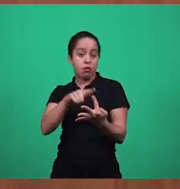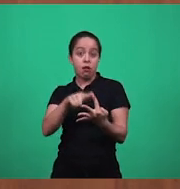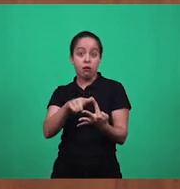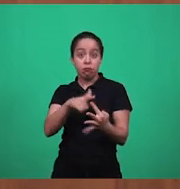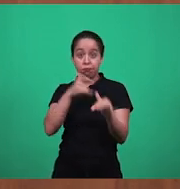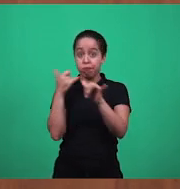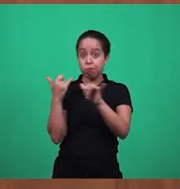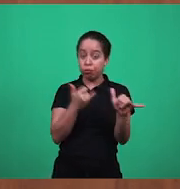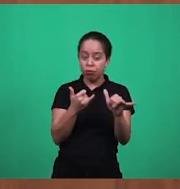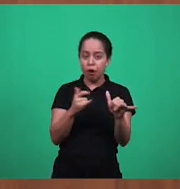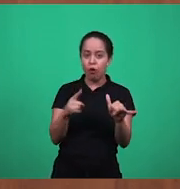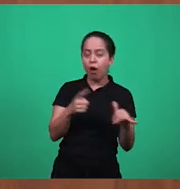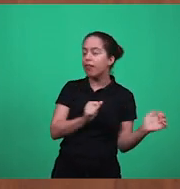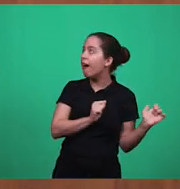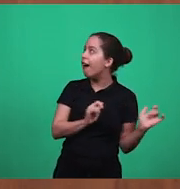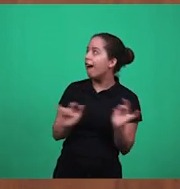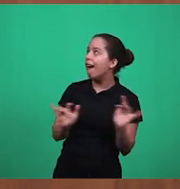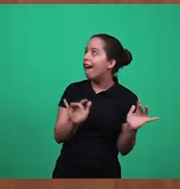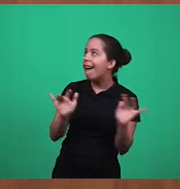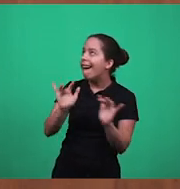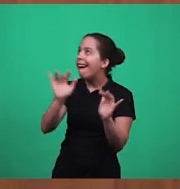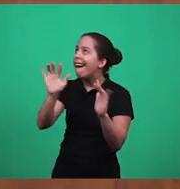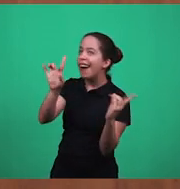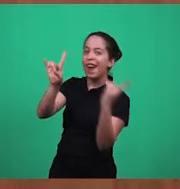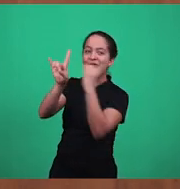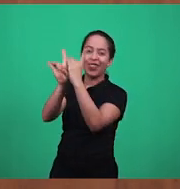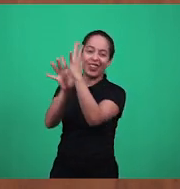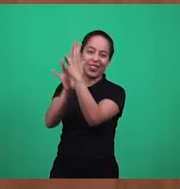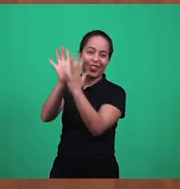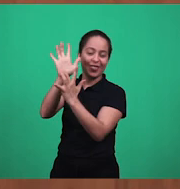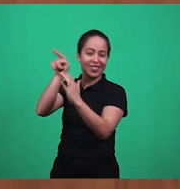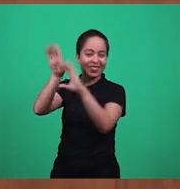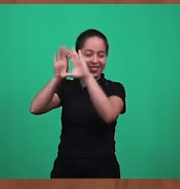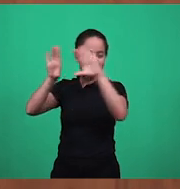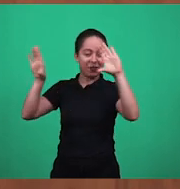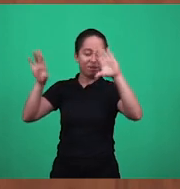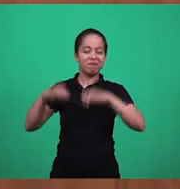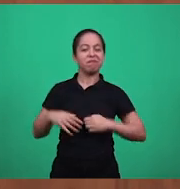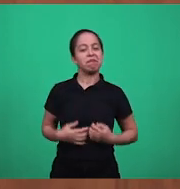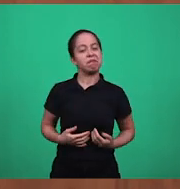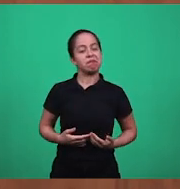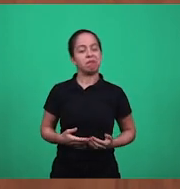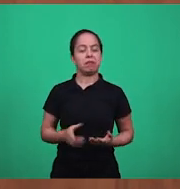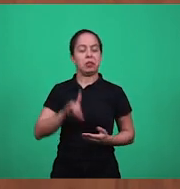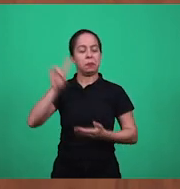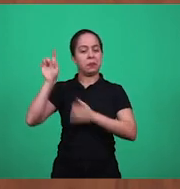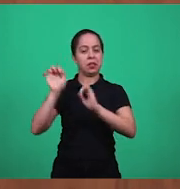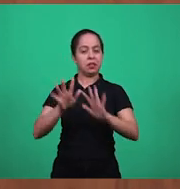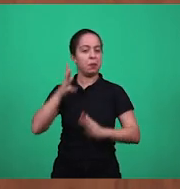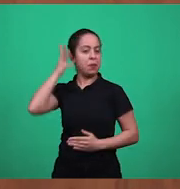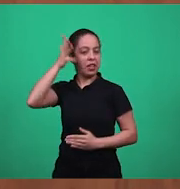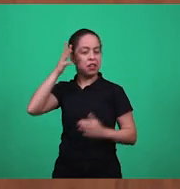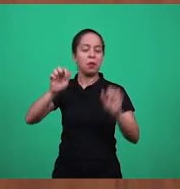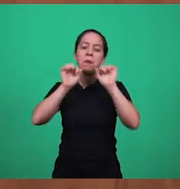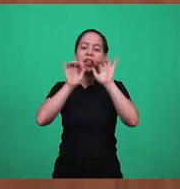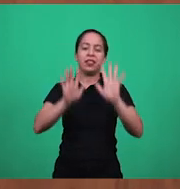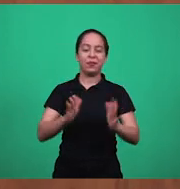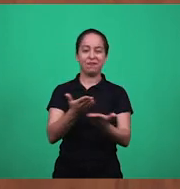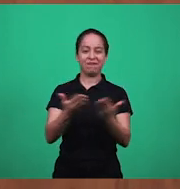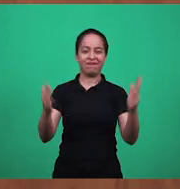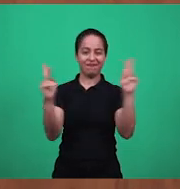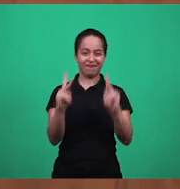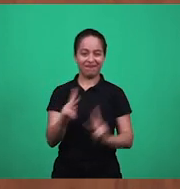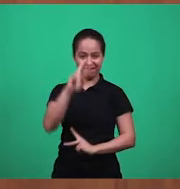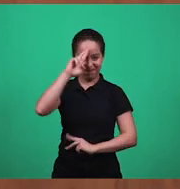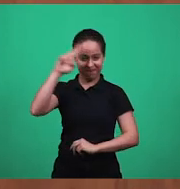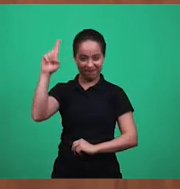nos encontraremos com Jesus nas nuvens, é o arrebatamento. Que essa palavra seja uma bênção para as nossas vidas. A